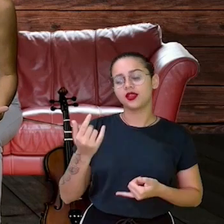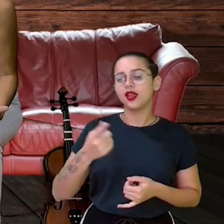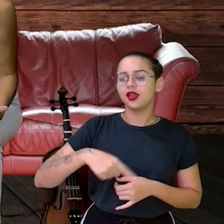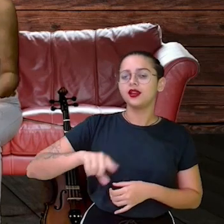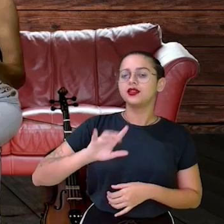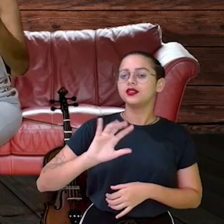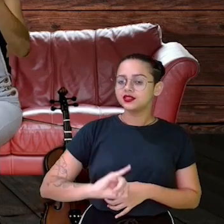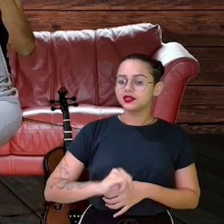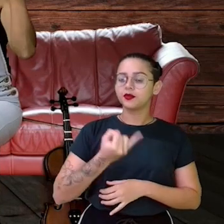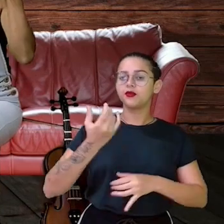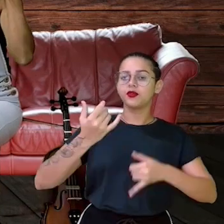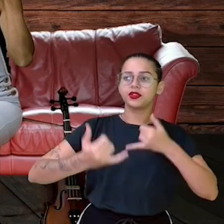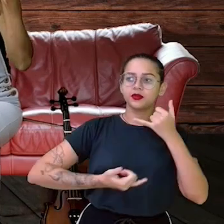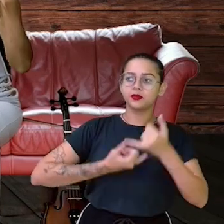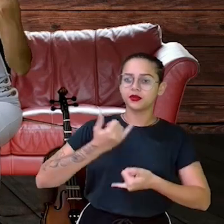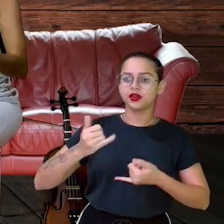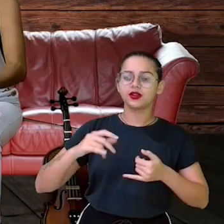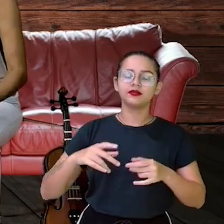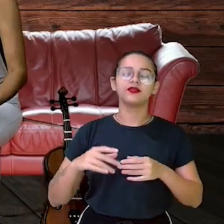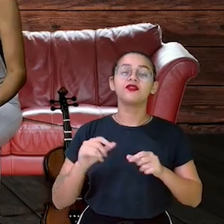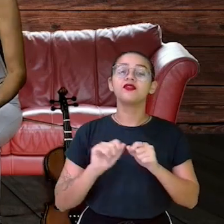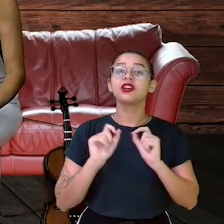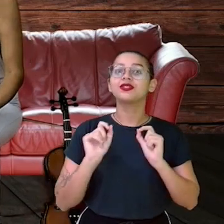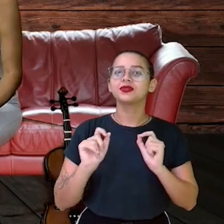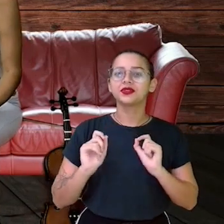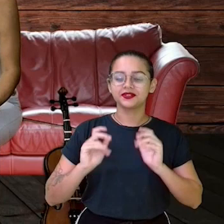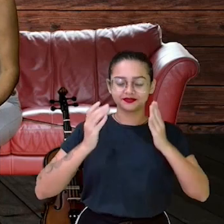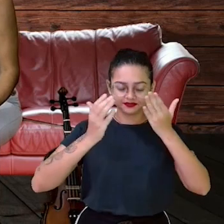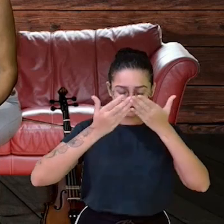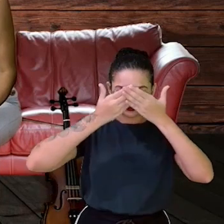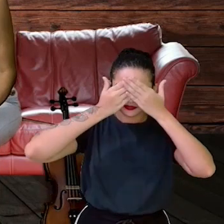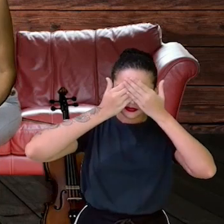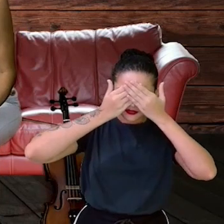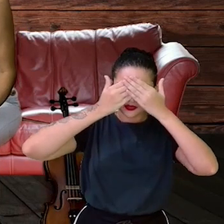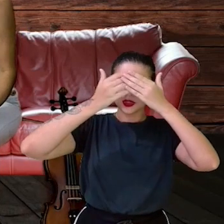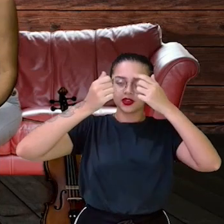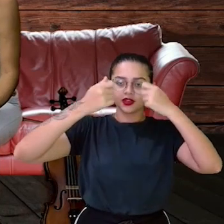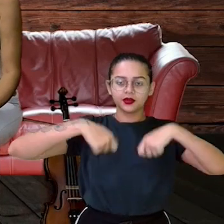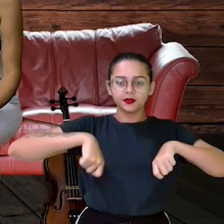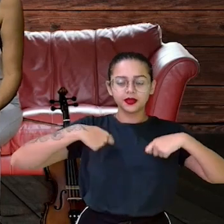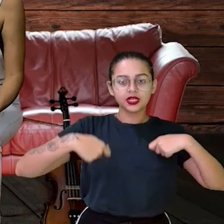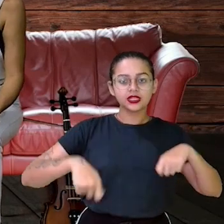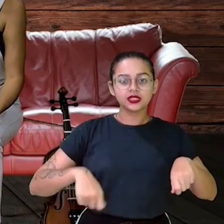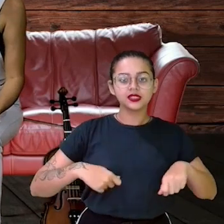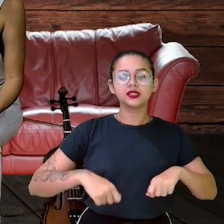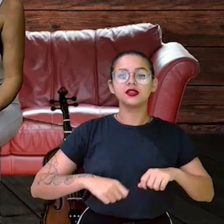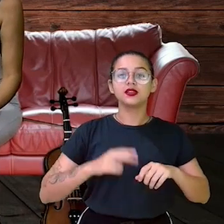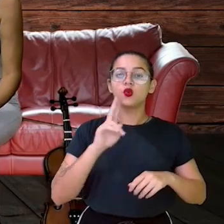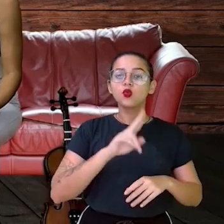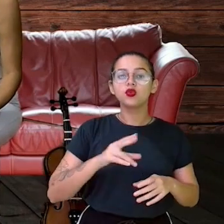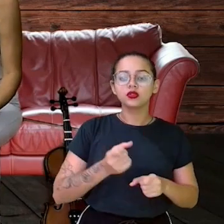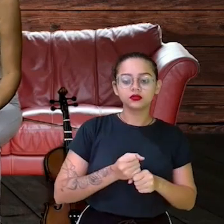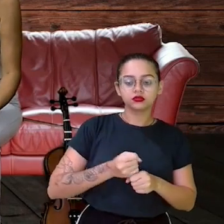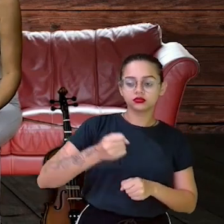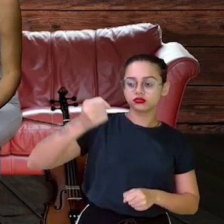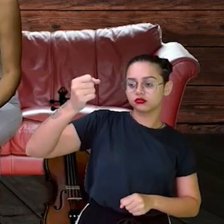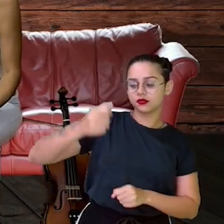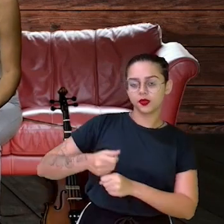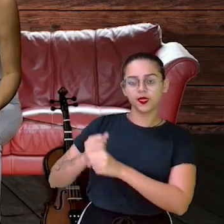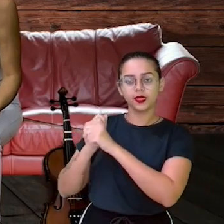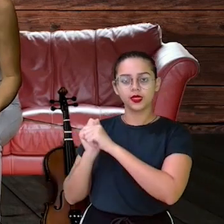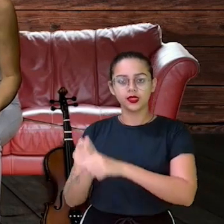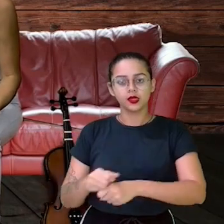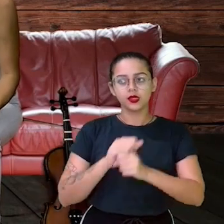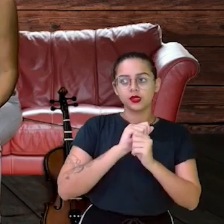aproveitam também para brincar. Vendam os olhos e precisam quebrar aí, com alguma vareta,